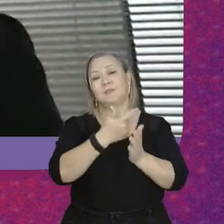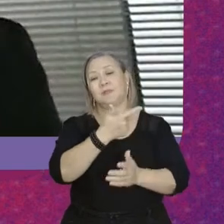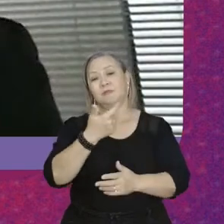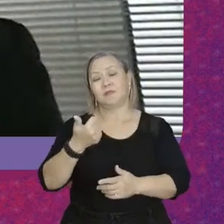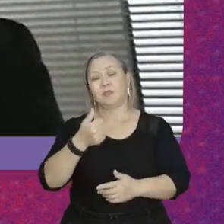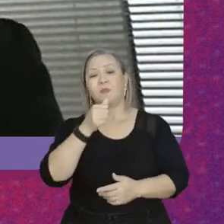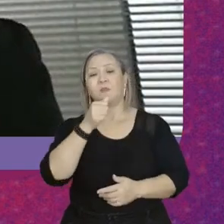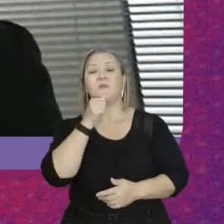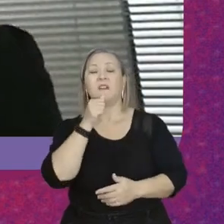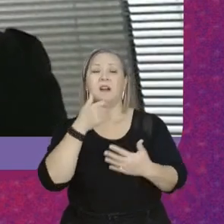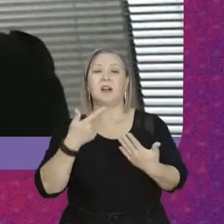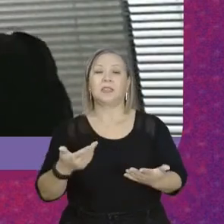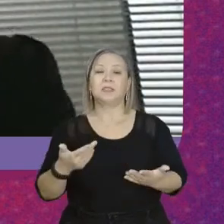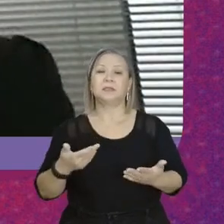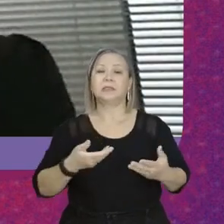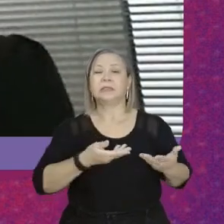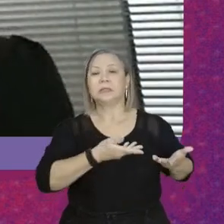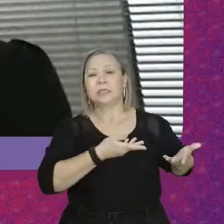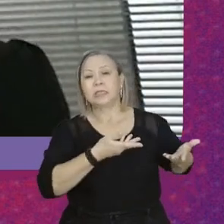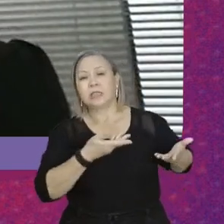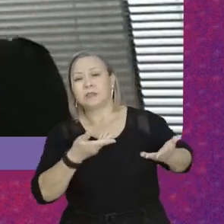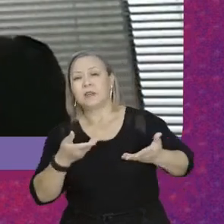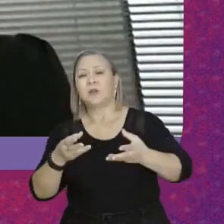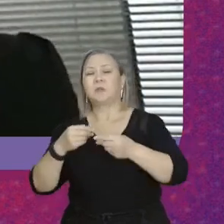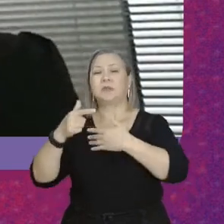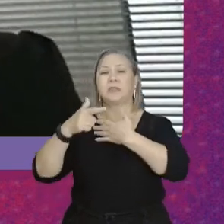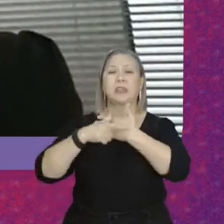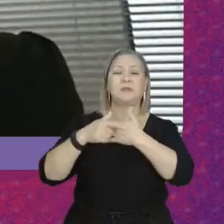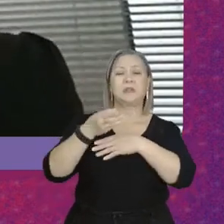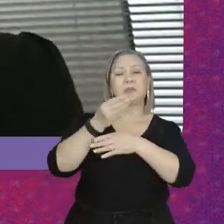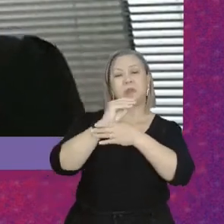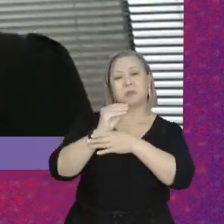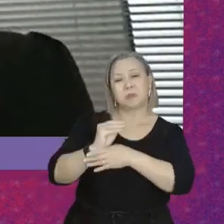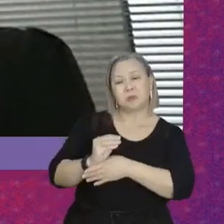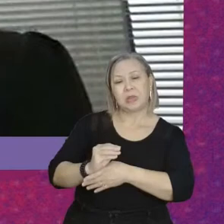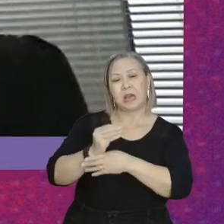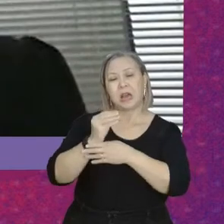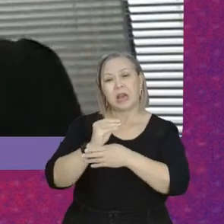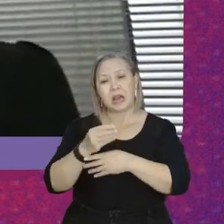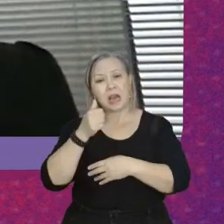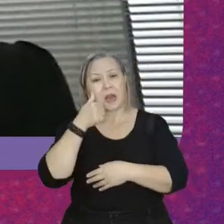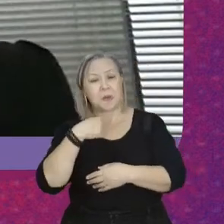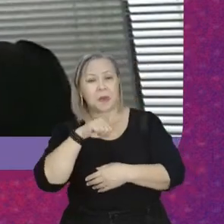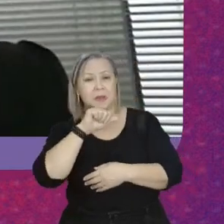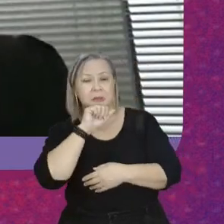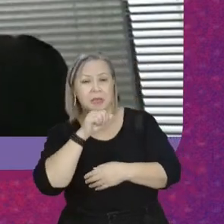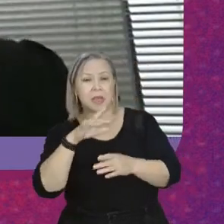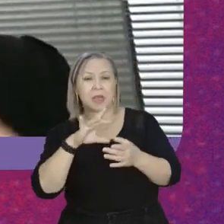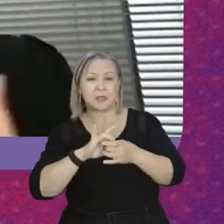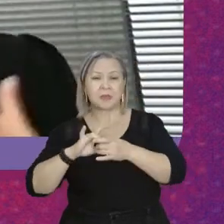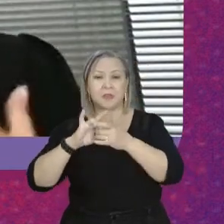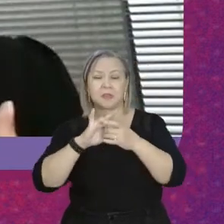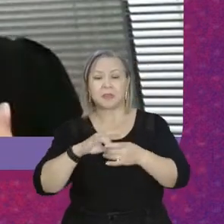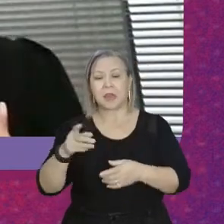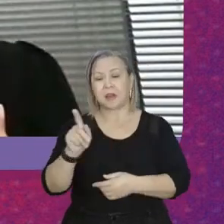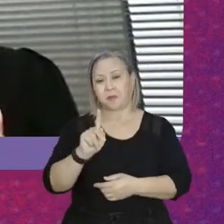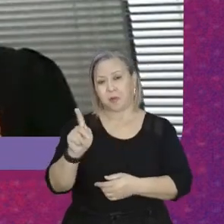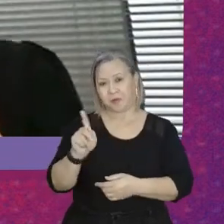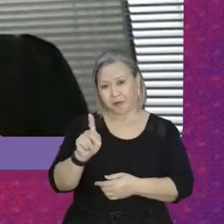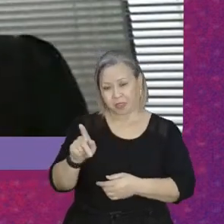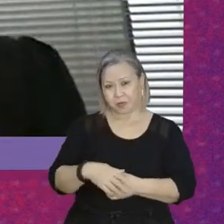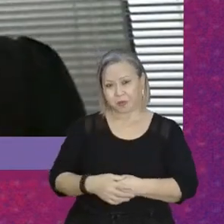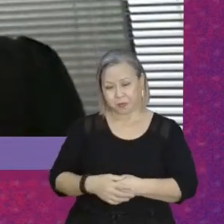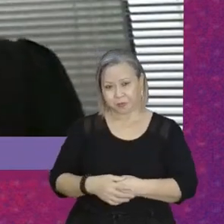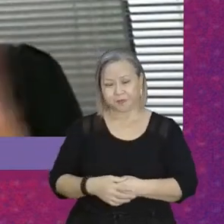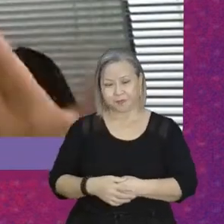ainda carregamos muito essa função de cuidados maternos, por exemplo, associada ao magistério. Talvez por isso mesmo,